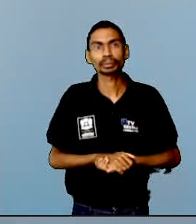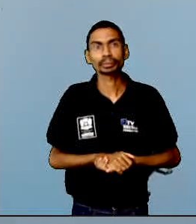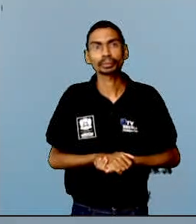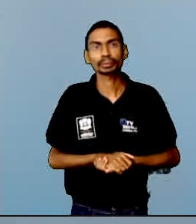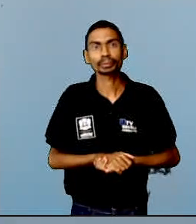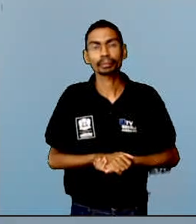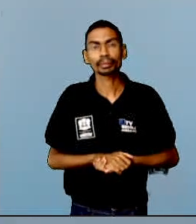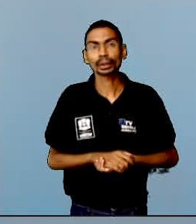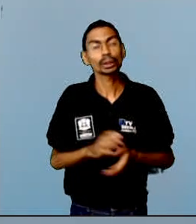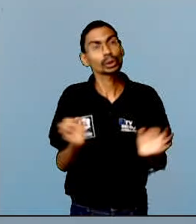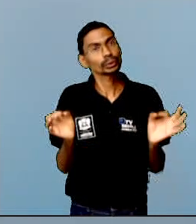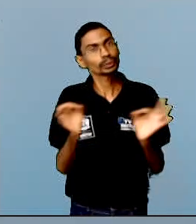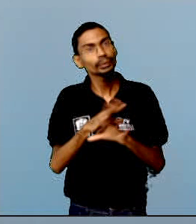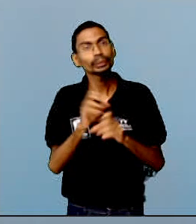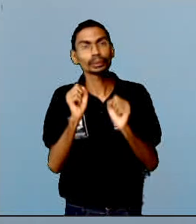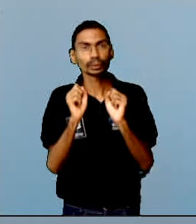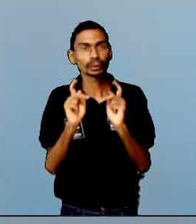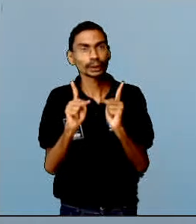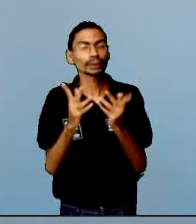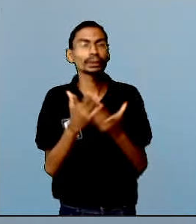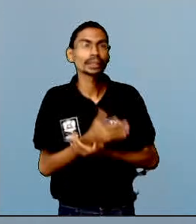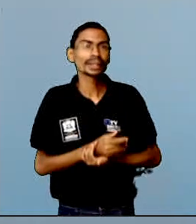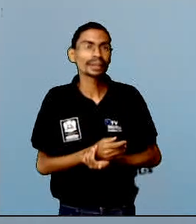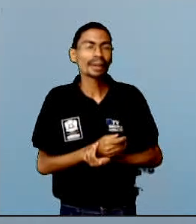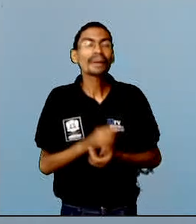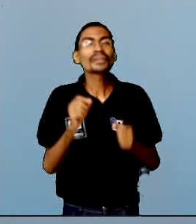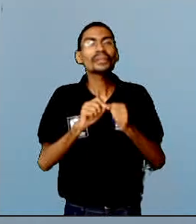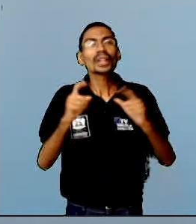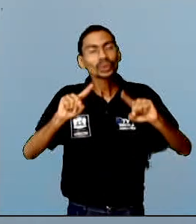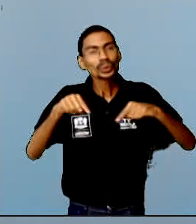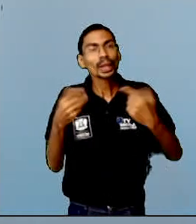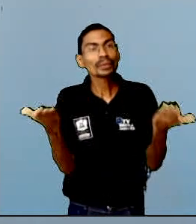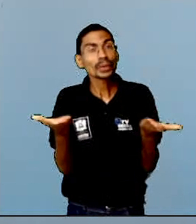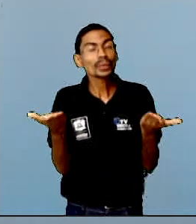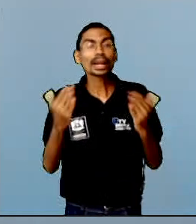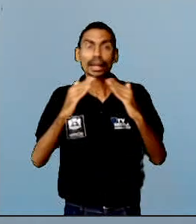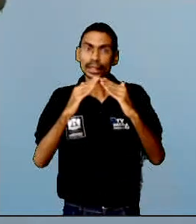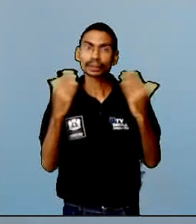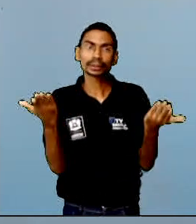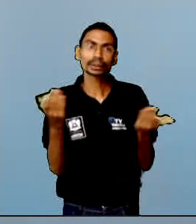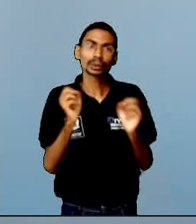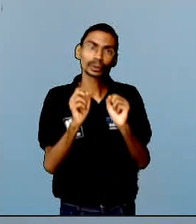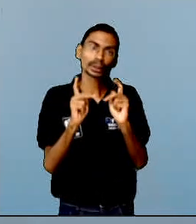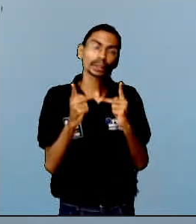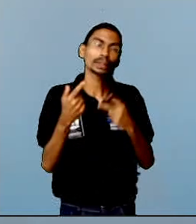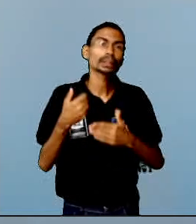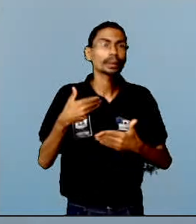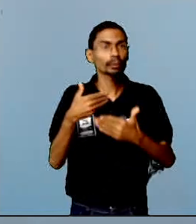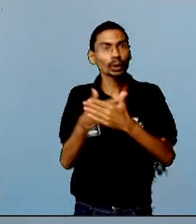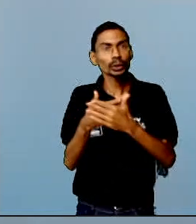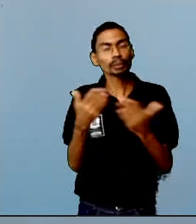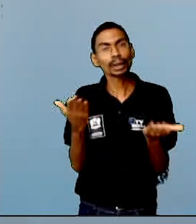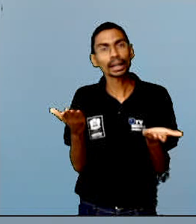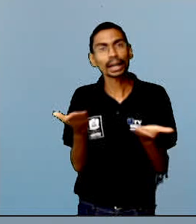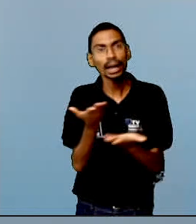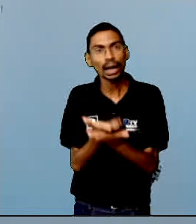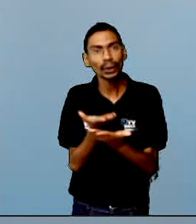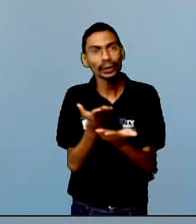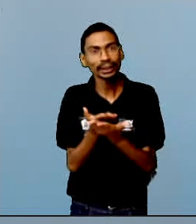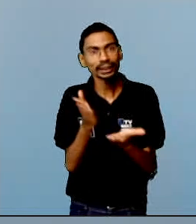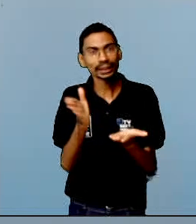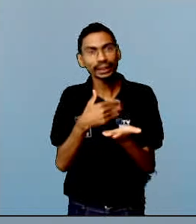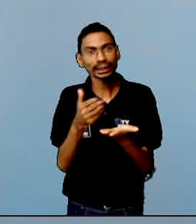Então, por hoje é só, pessoal, ok? Faça um desafio, ok? Na próxima aula,